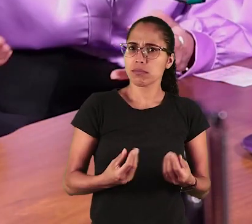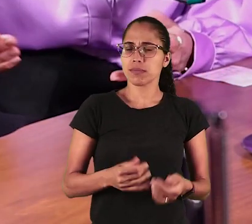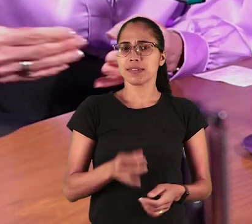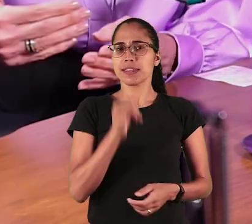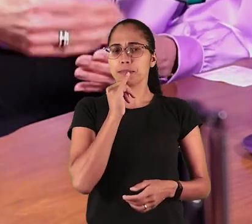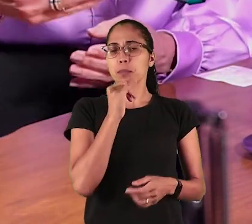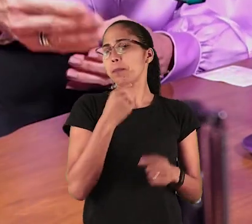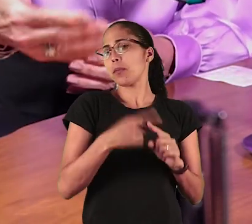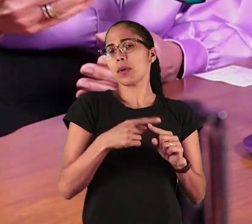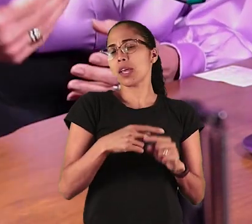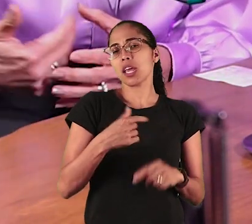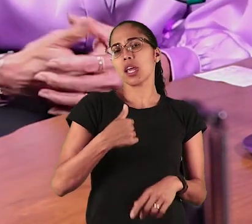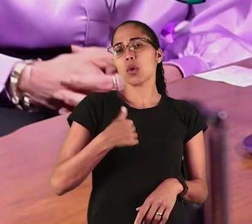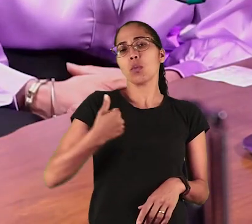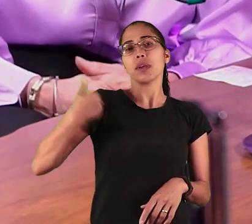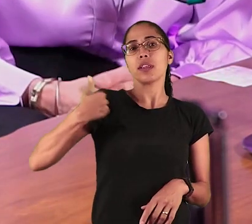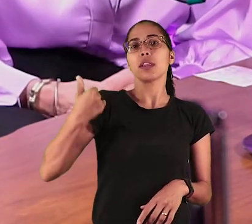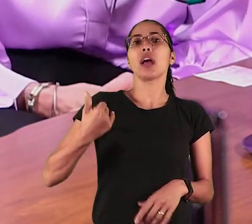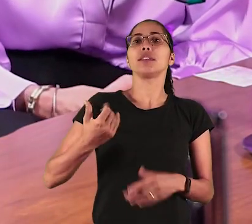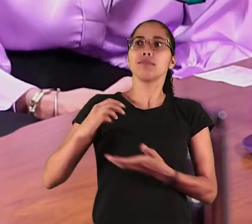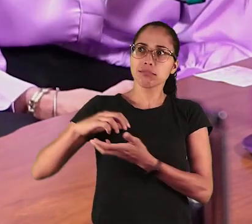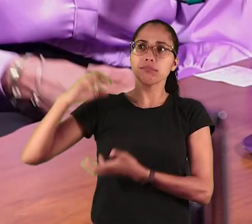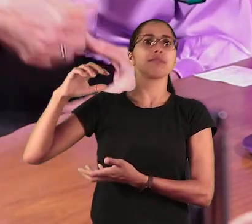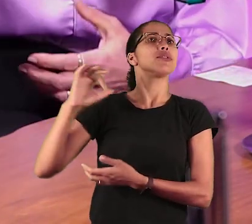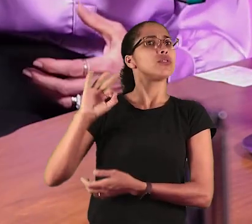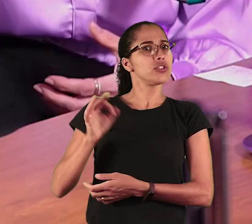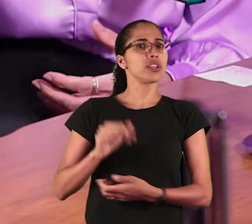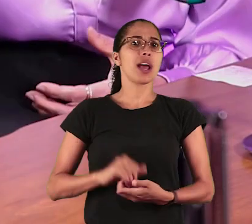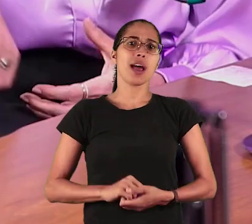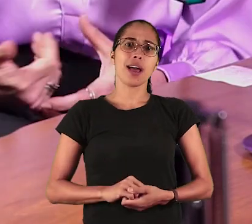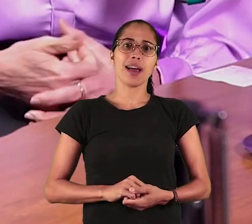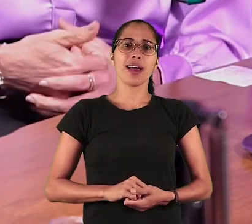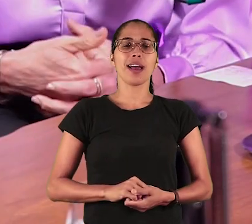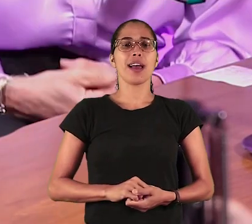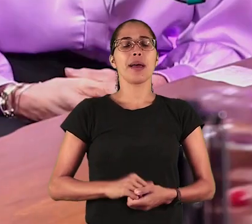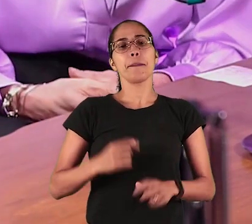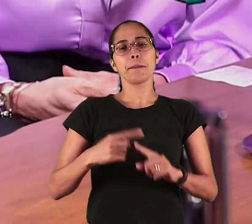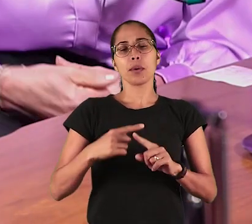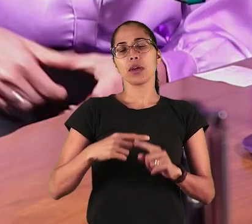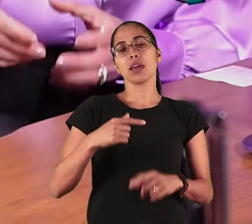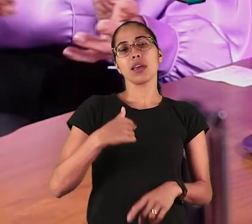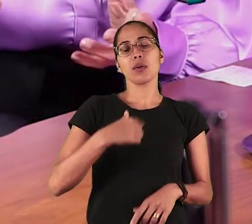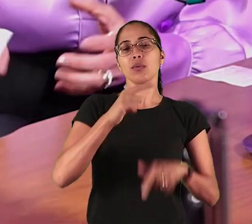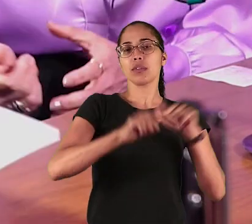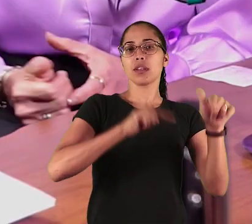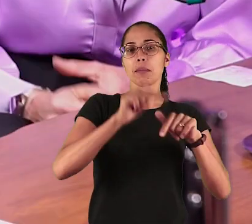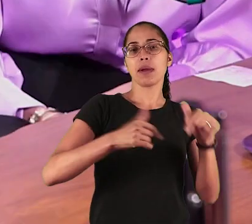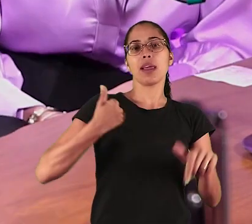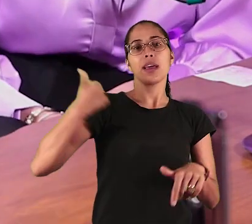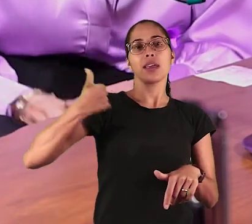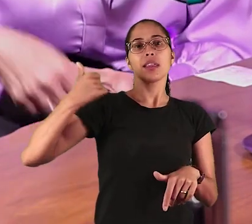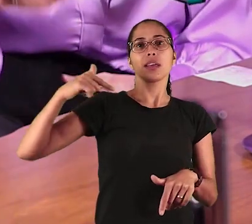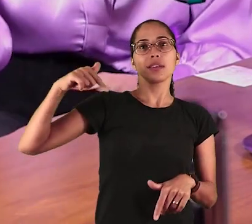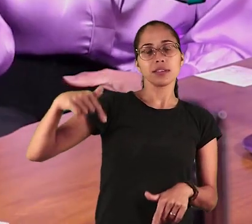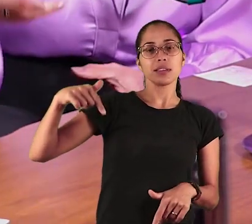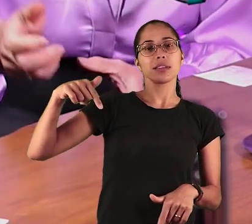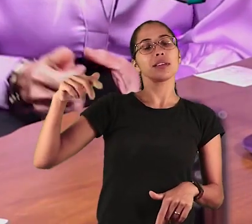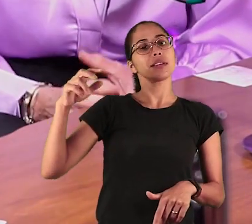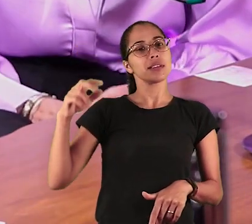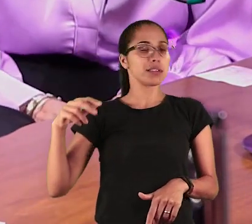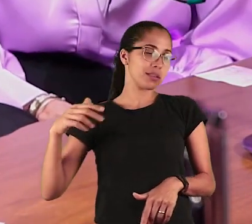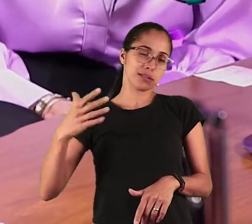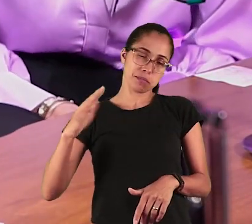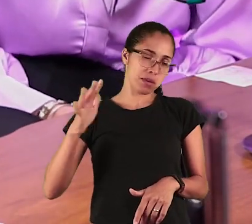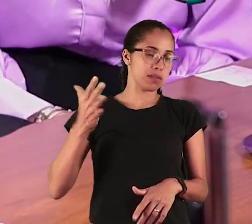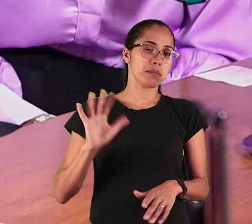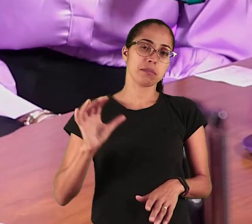não tenho provavelmente mas 22 anos que eu vou continuar trabalhando né vou trabalhar até os 70 e poucos anos então você já podem fazer